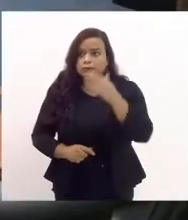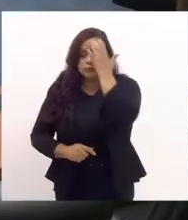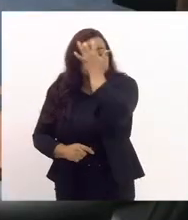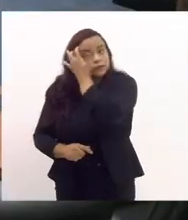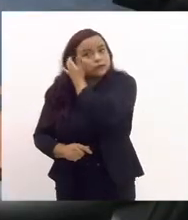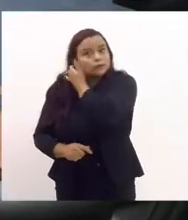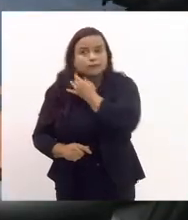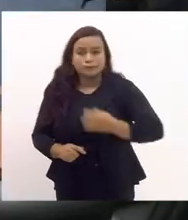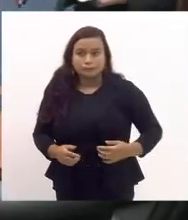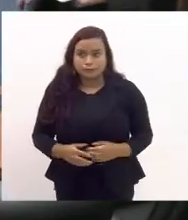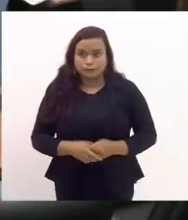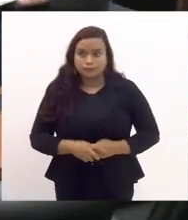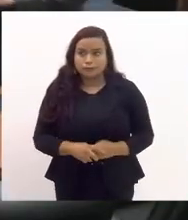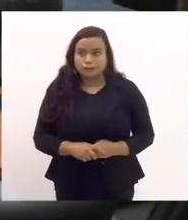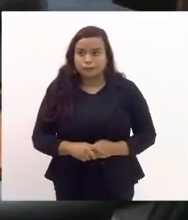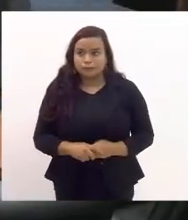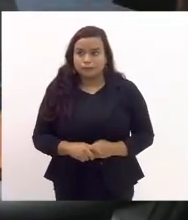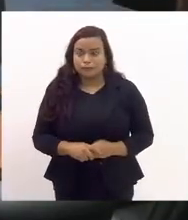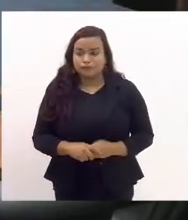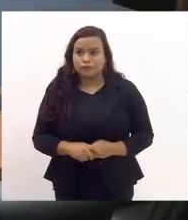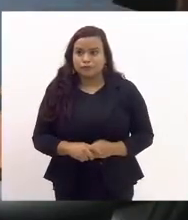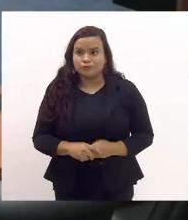E aí